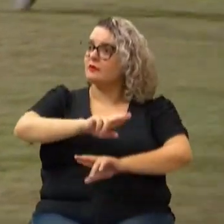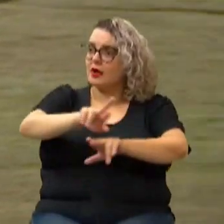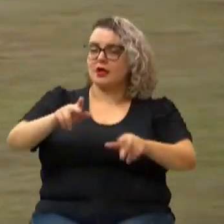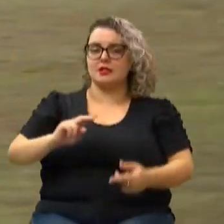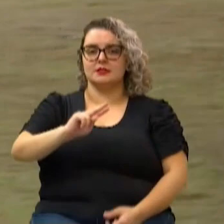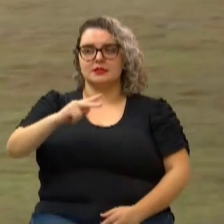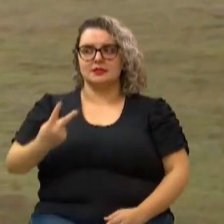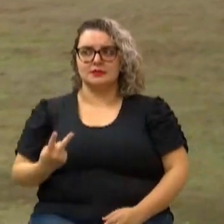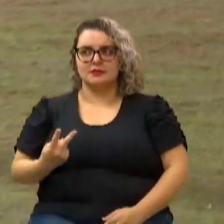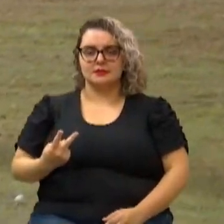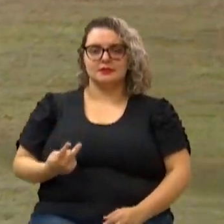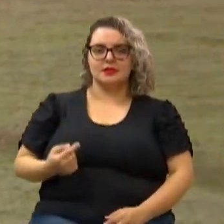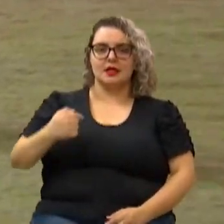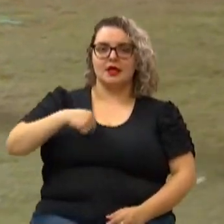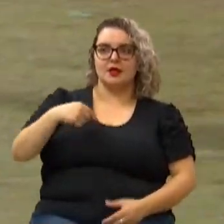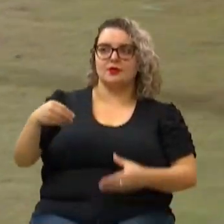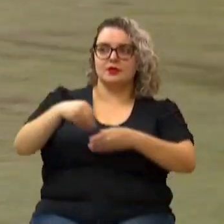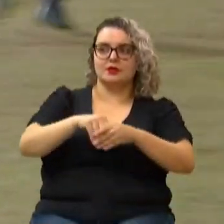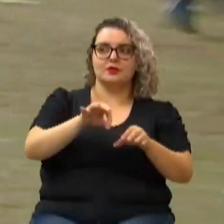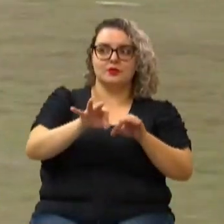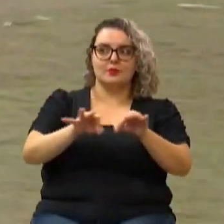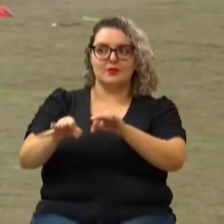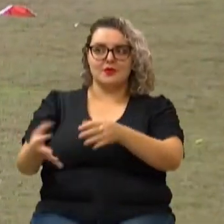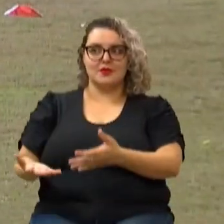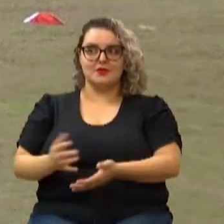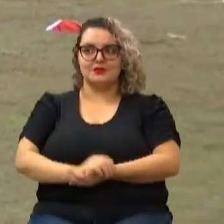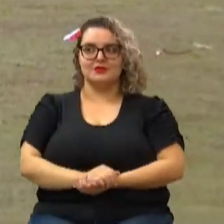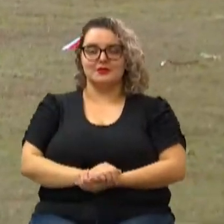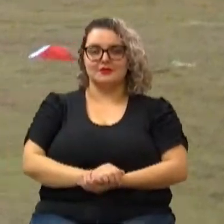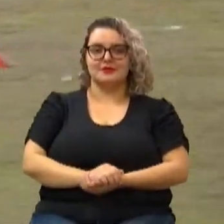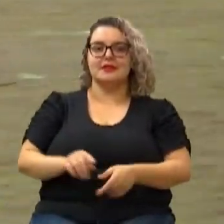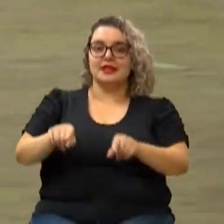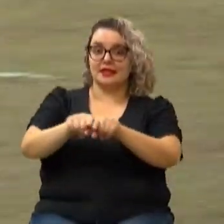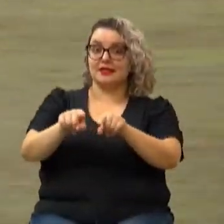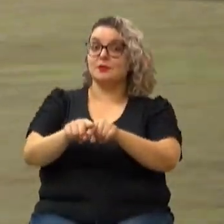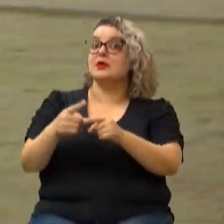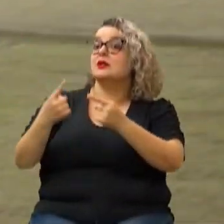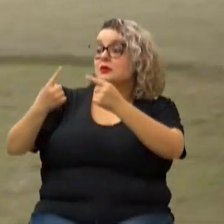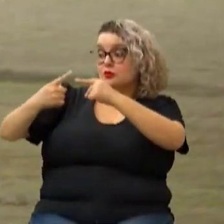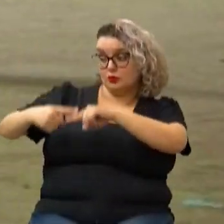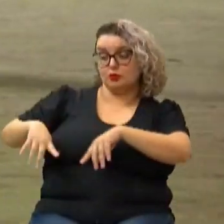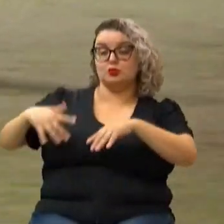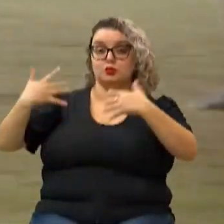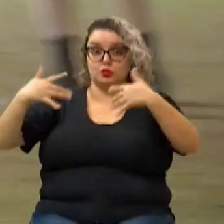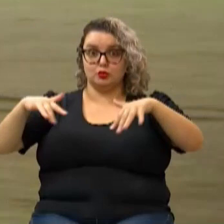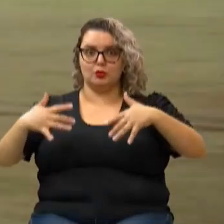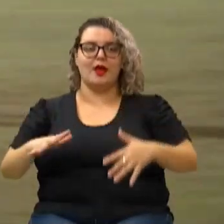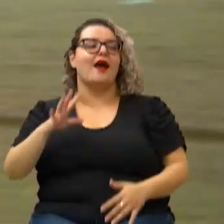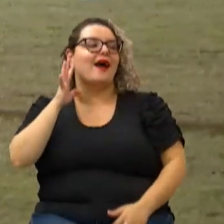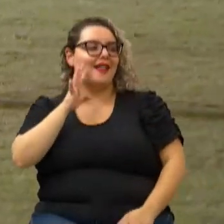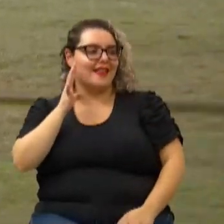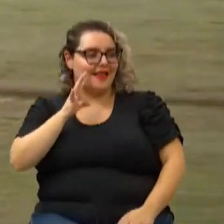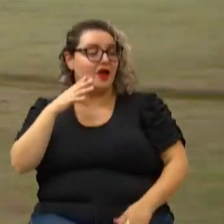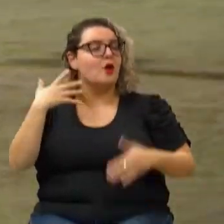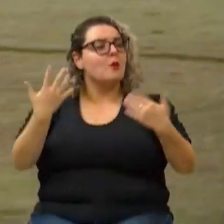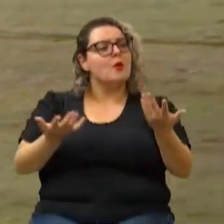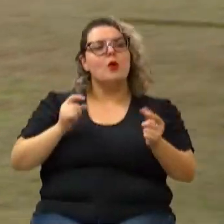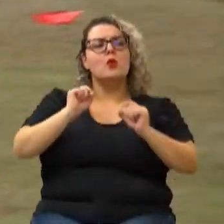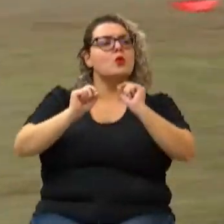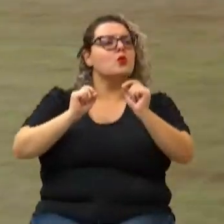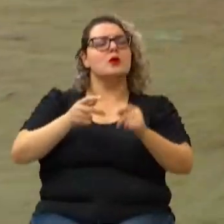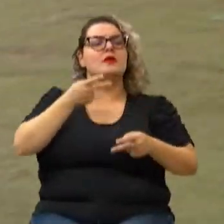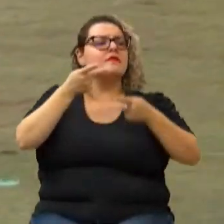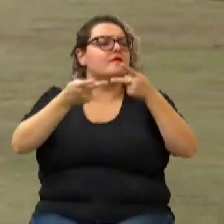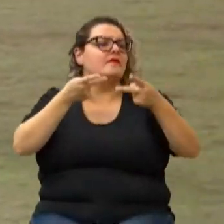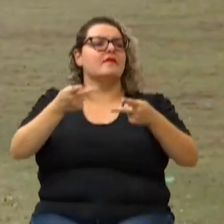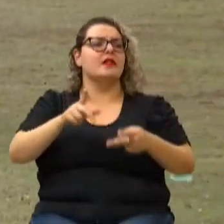o Guarani muitas vezes, enquanto eu estava aqui no projeto, e também eram jogos bem disputados, assim. Legal. Bom,